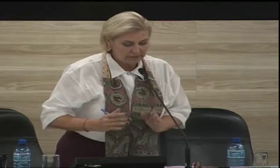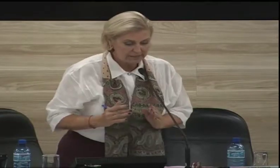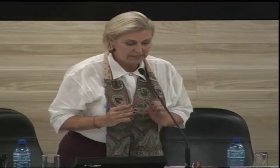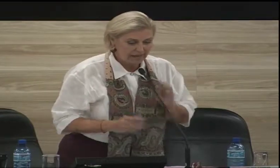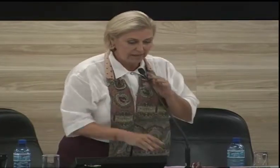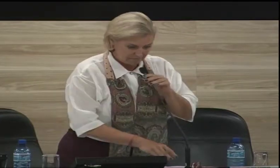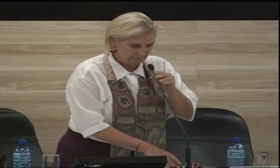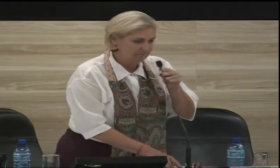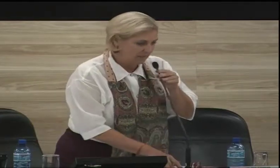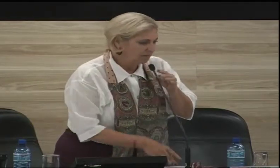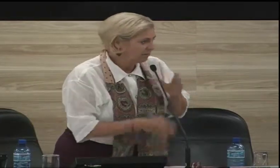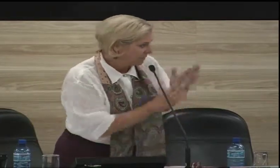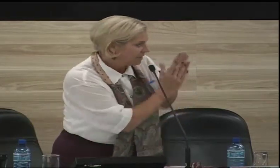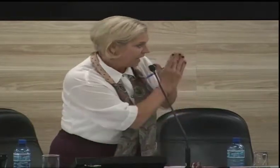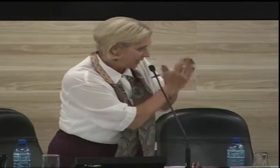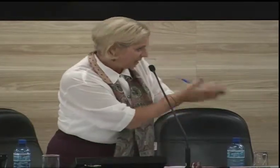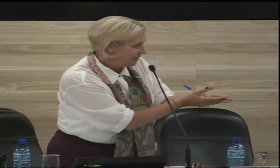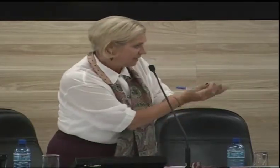Ecoponto,